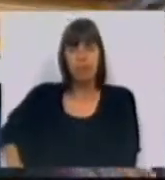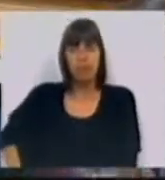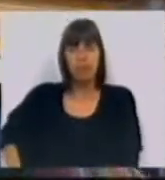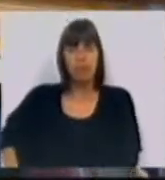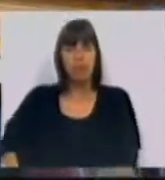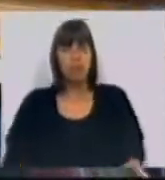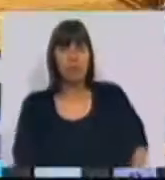Obrigado.